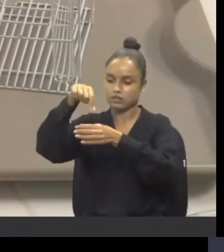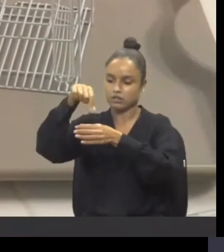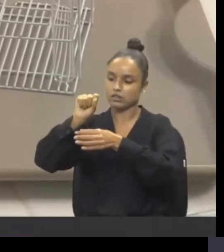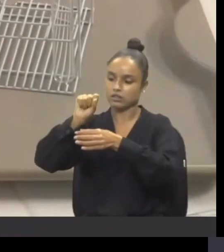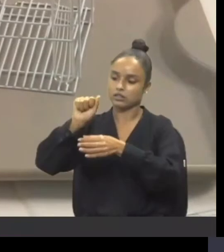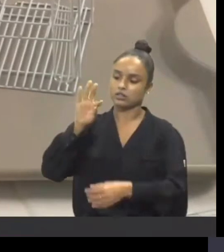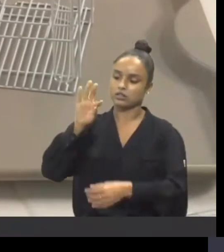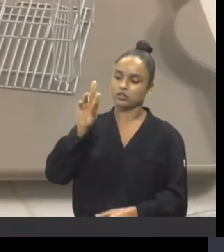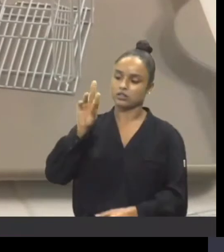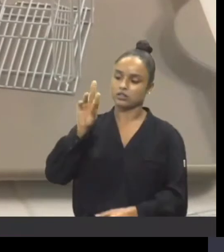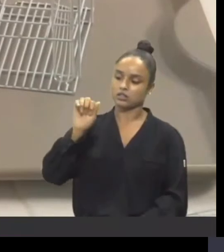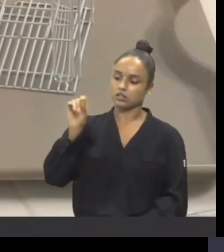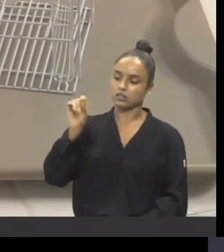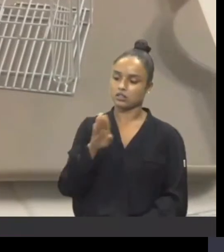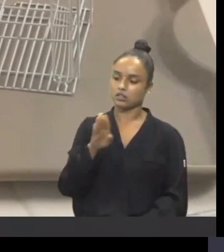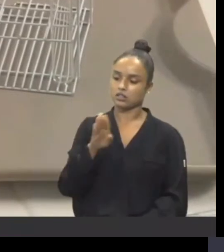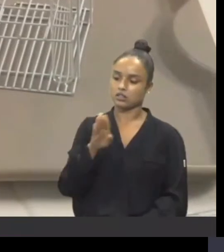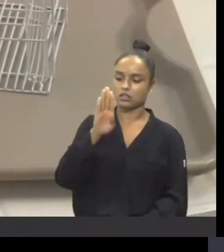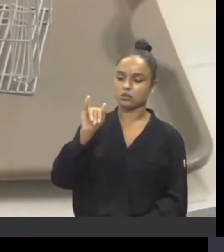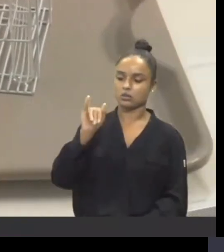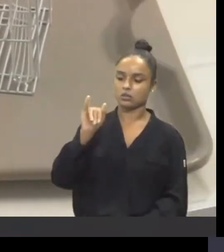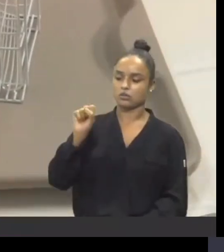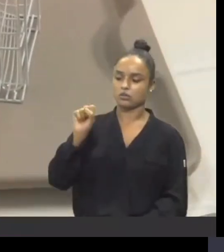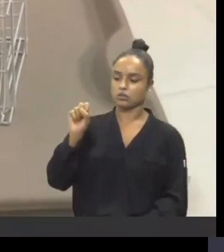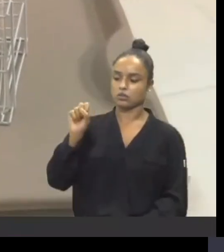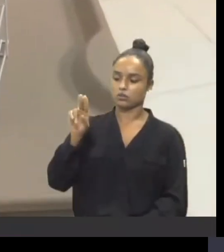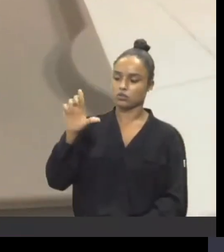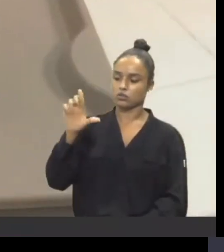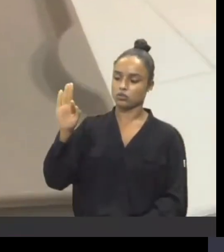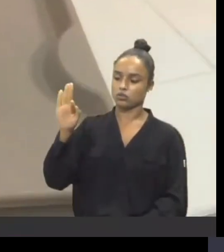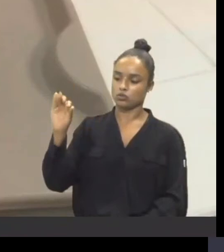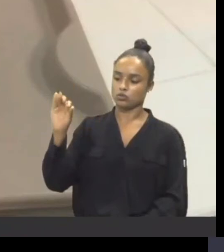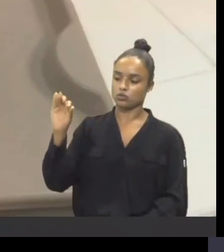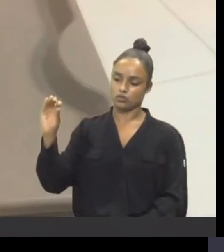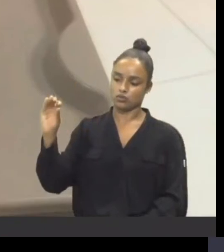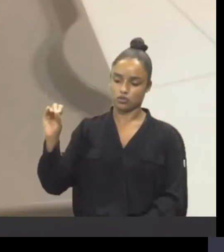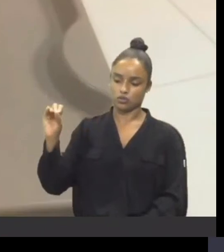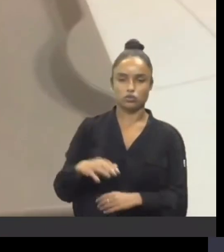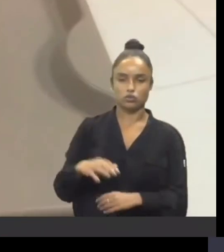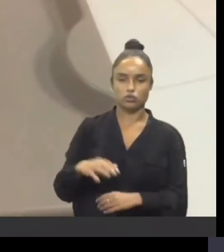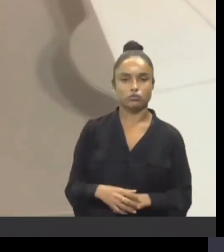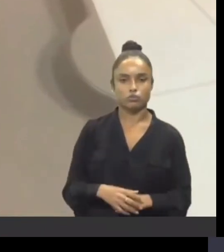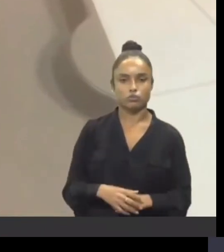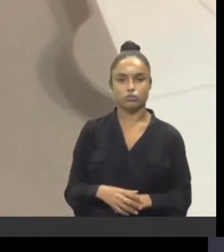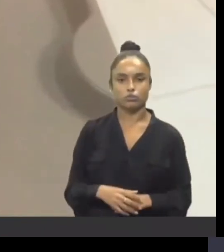bisulfito.